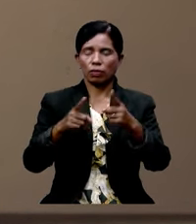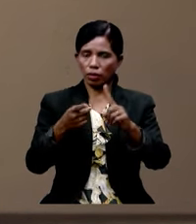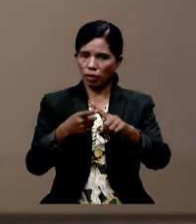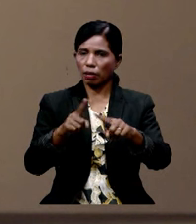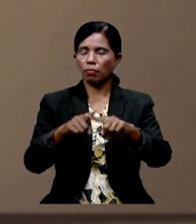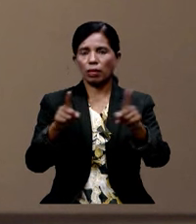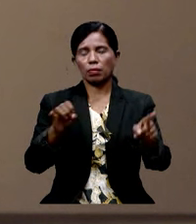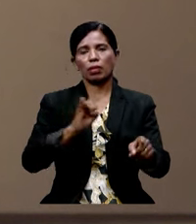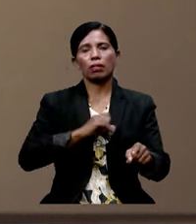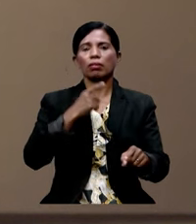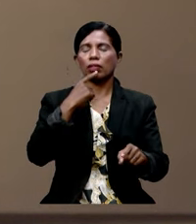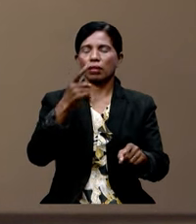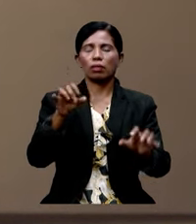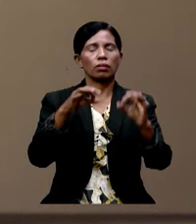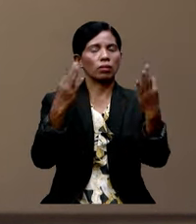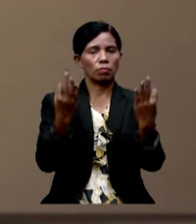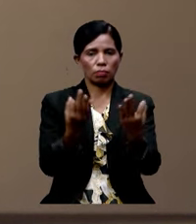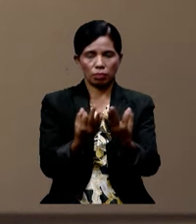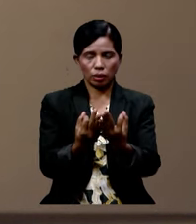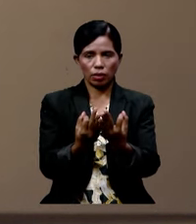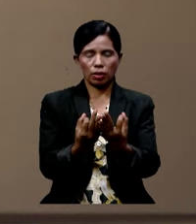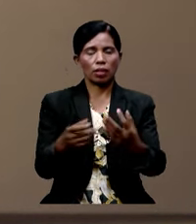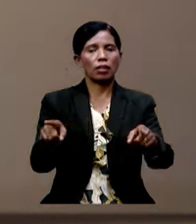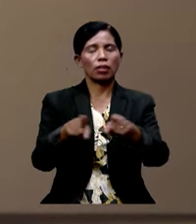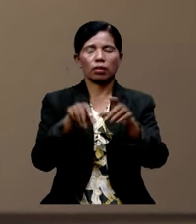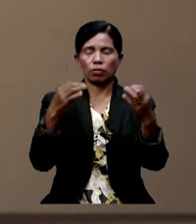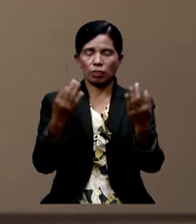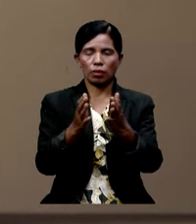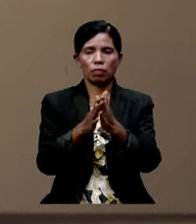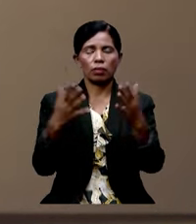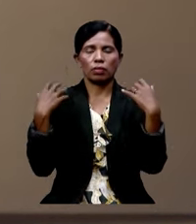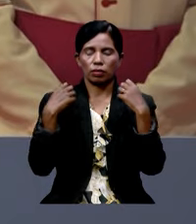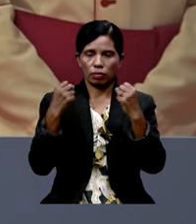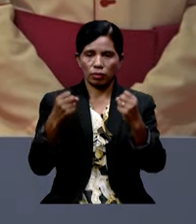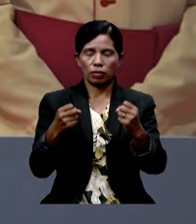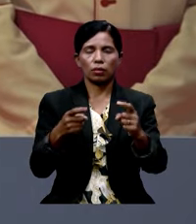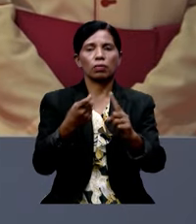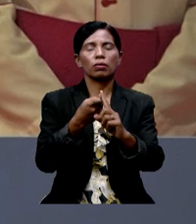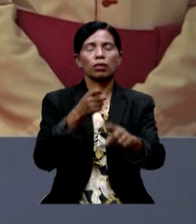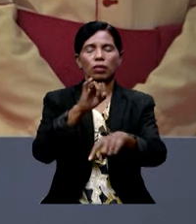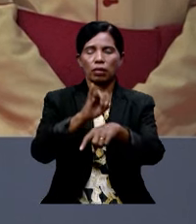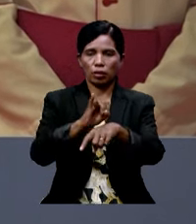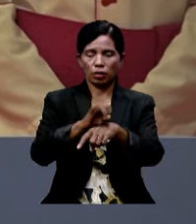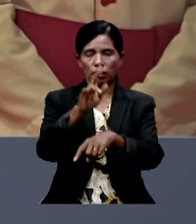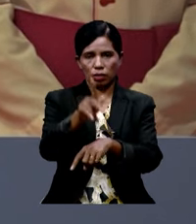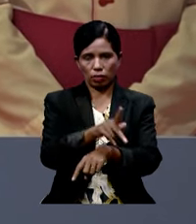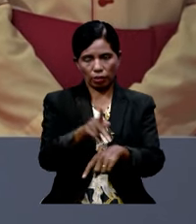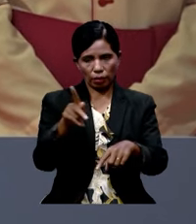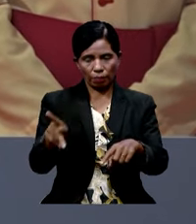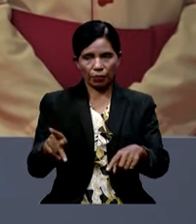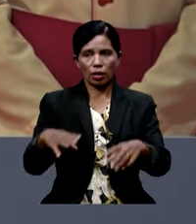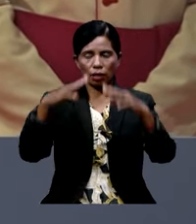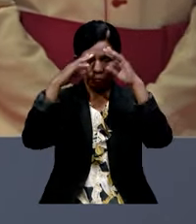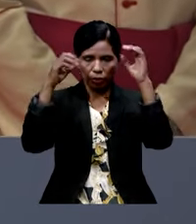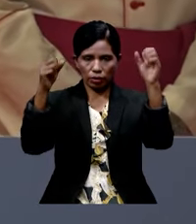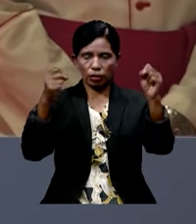said, familiar relation is strengthened and safeguarded. E a Bibané, Presidente da República, José Ramos